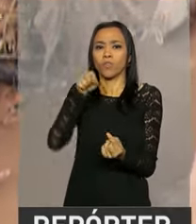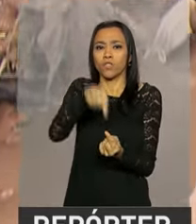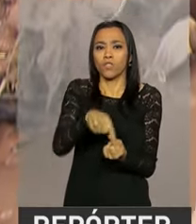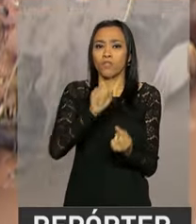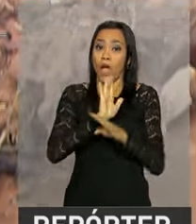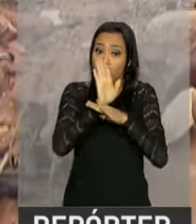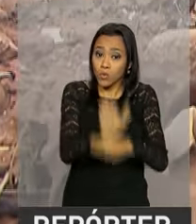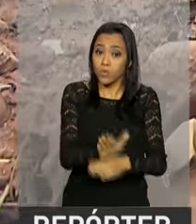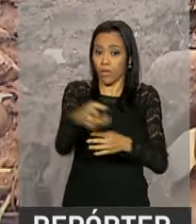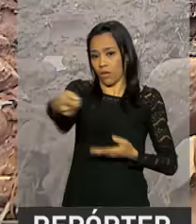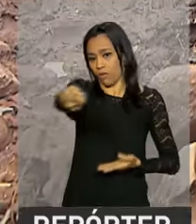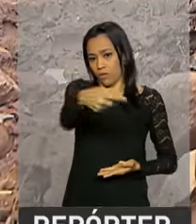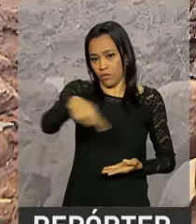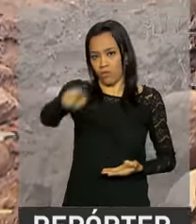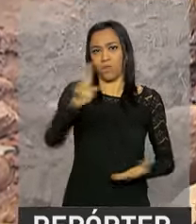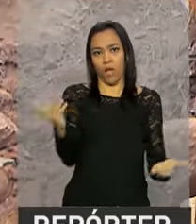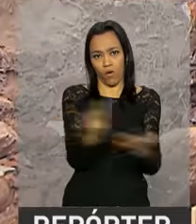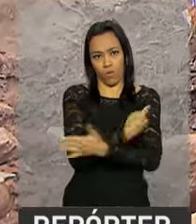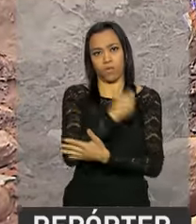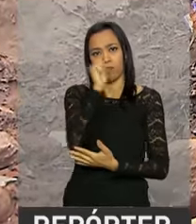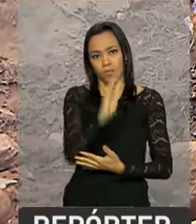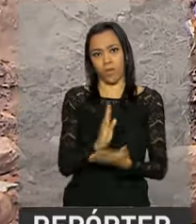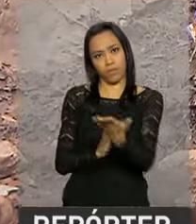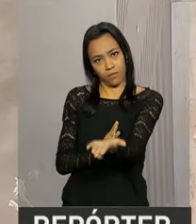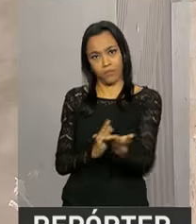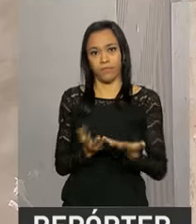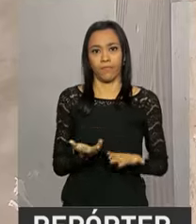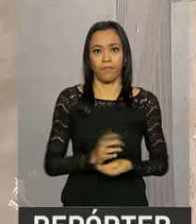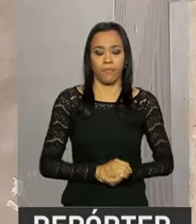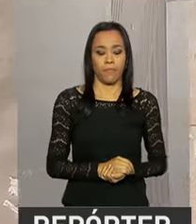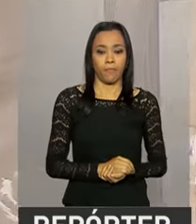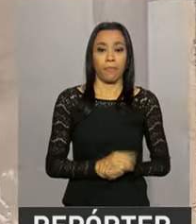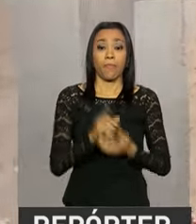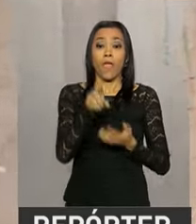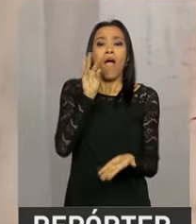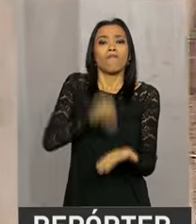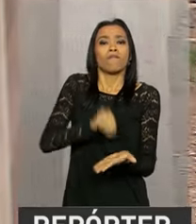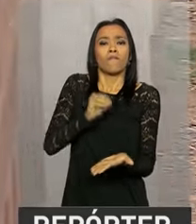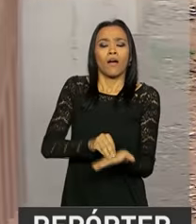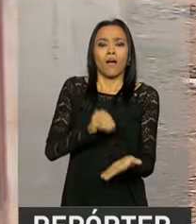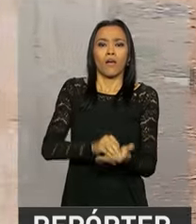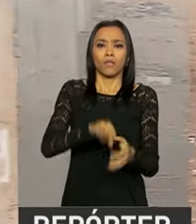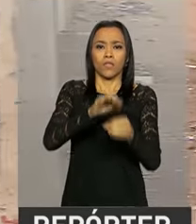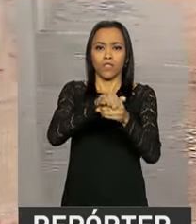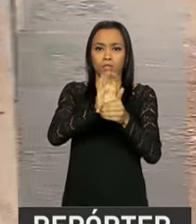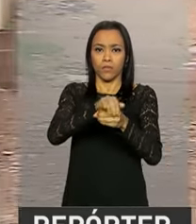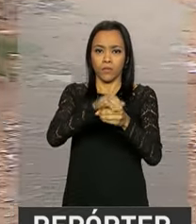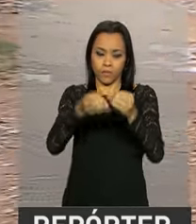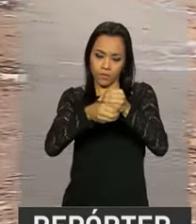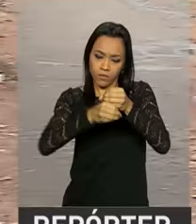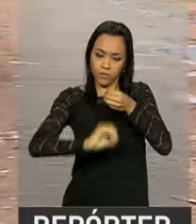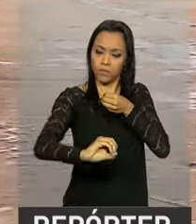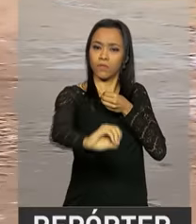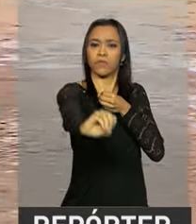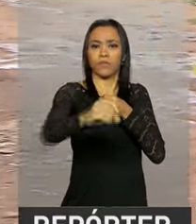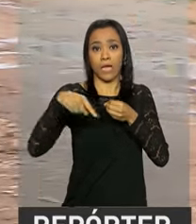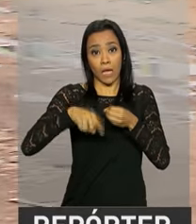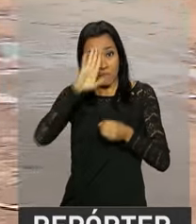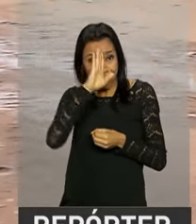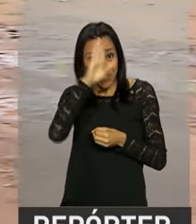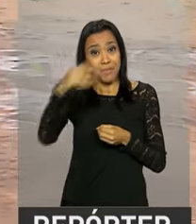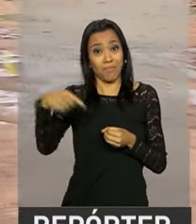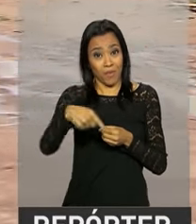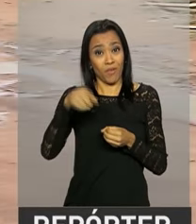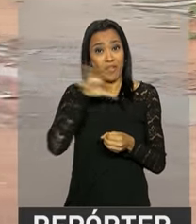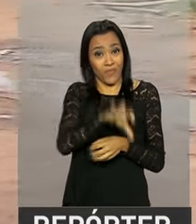reverter um cenário no país que não é animador a falta de saneamento básico é um dos principais fatores que